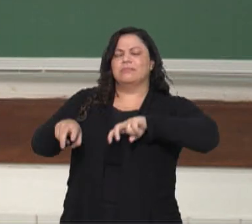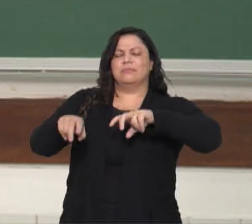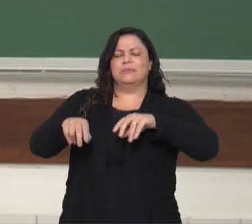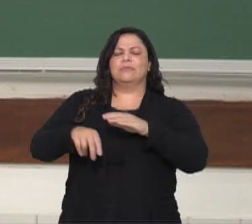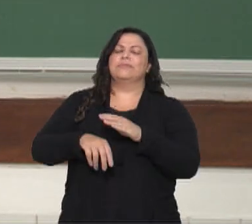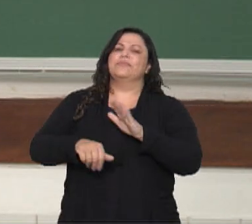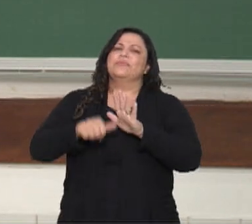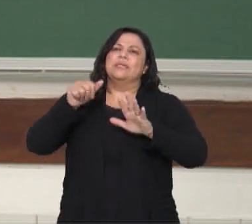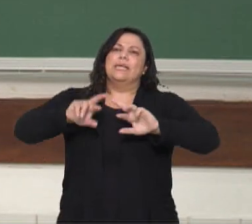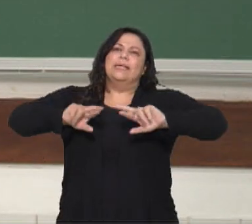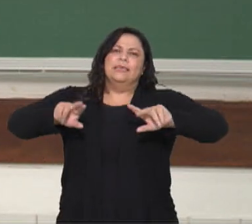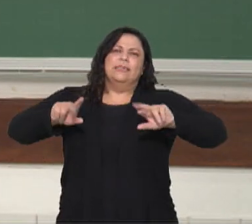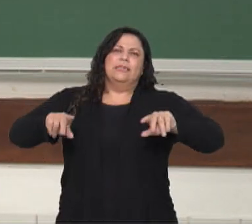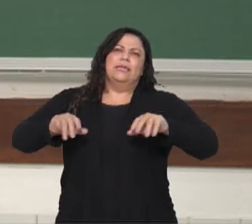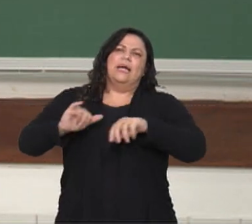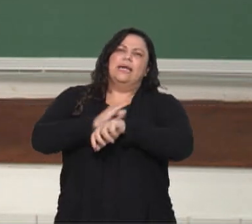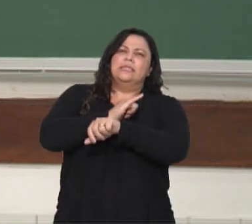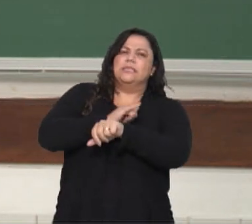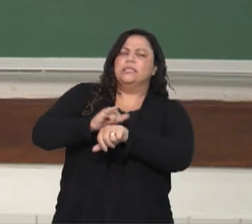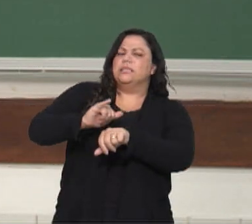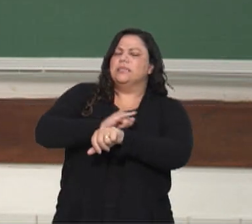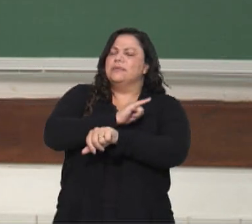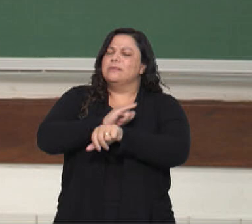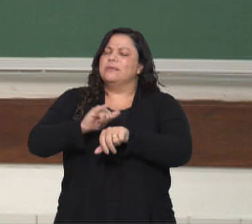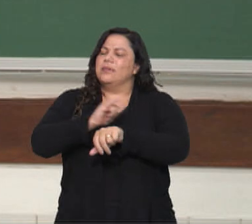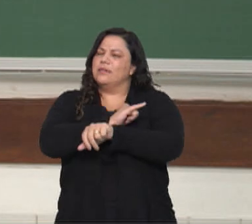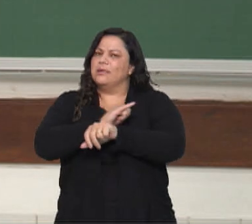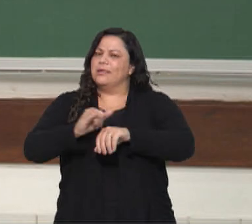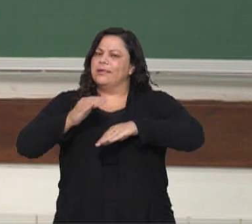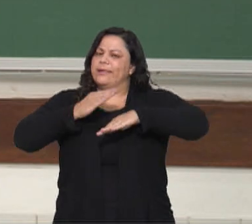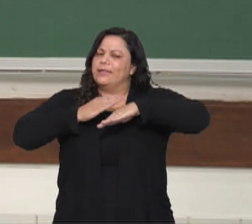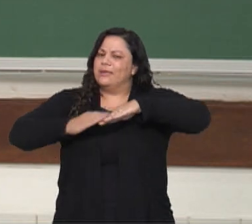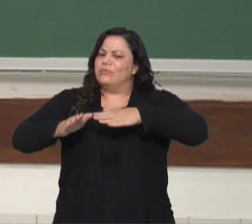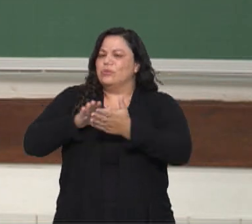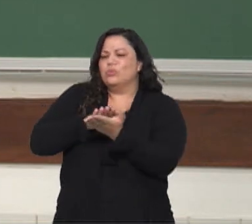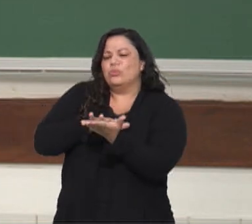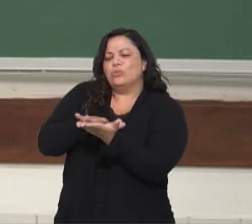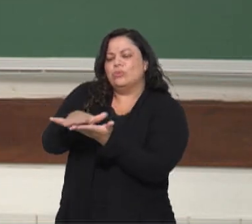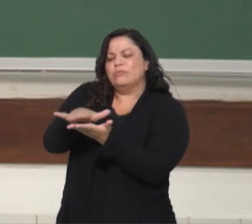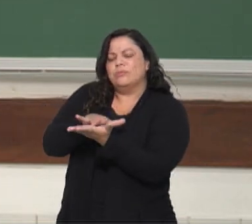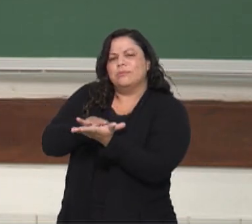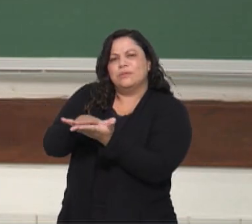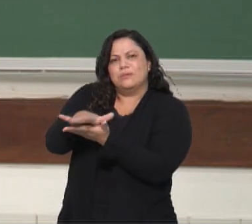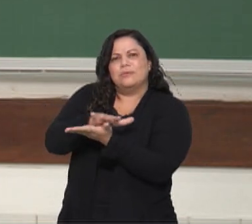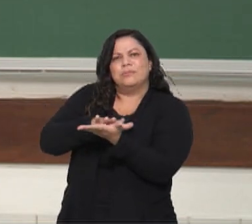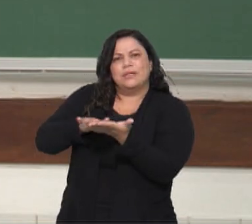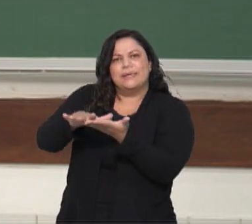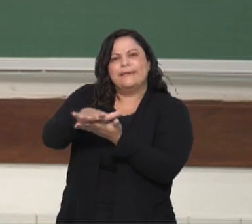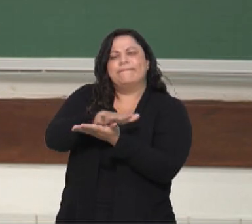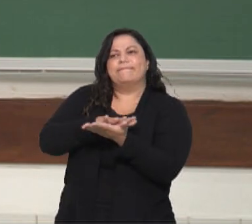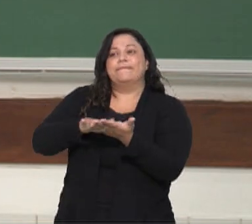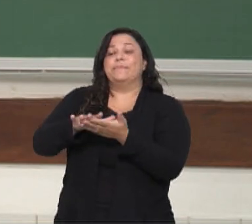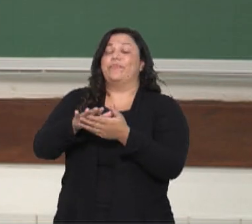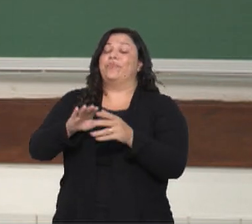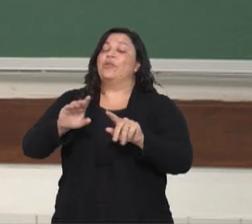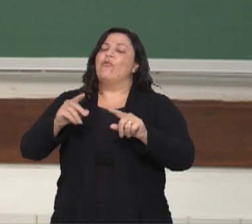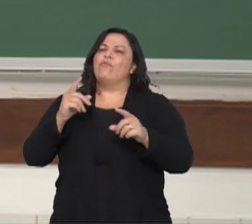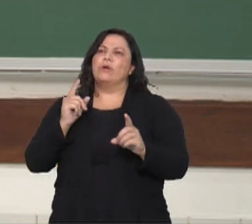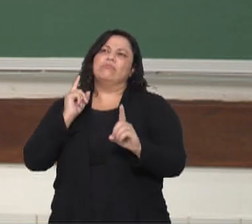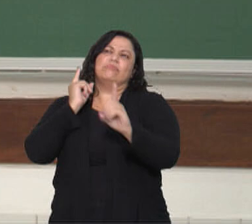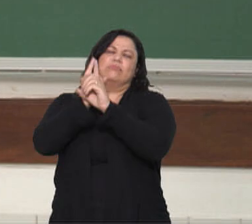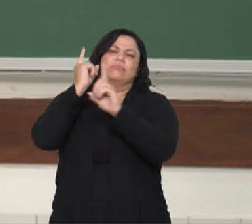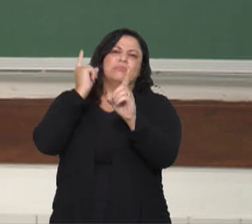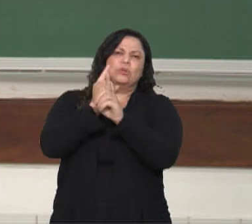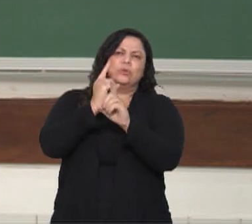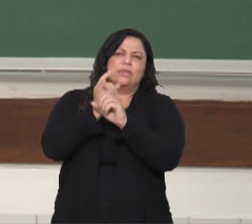ferramentas com técnicas polidas, foi encontrado na região ali da Cisjordânia, próximo da cidade de Jericó. Então